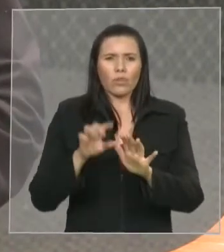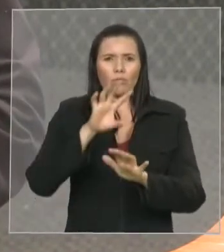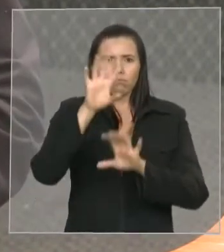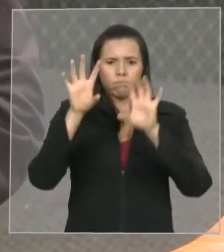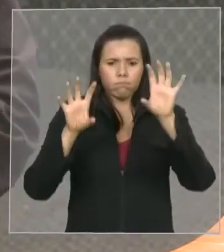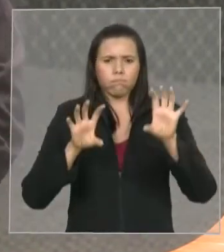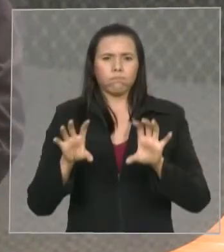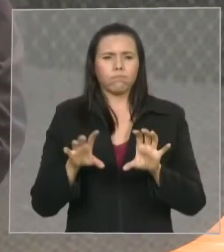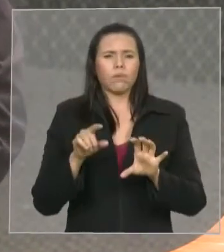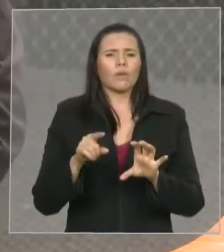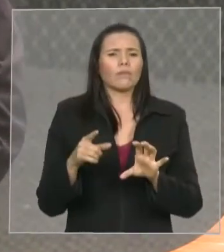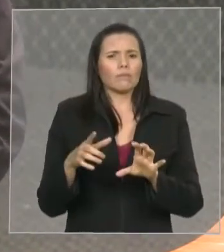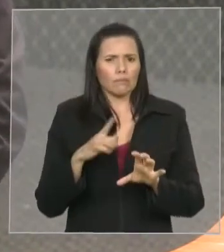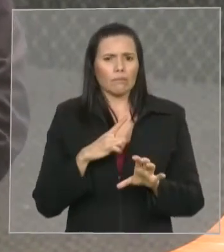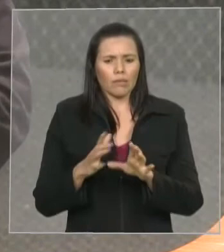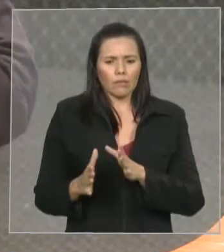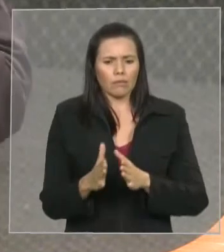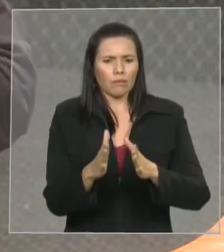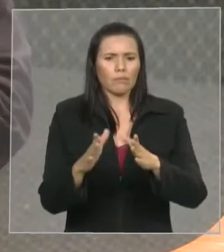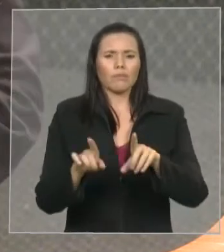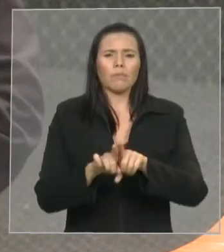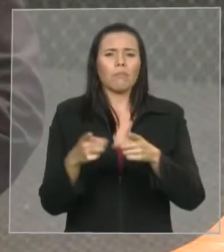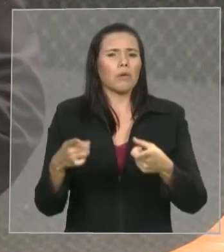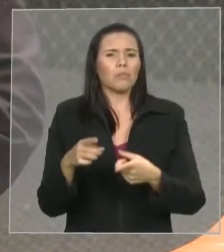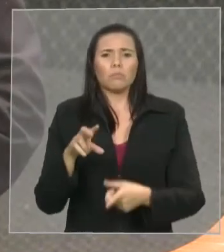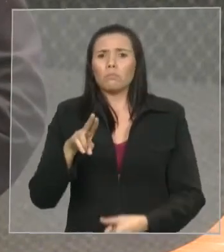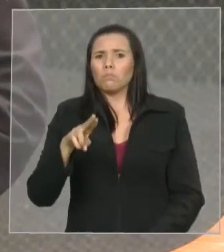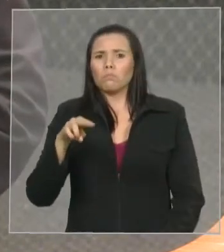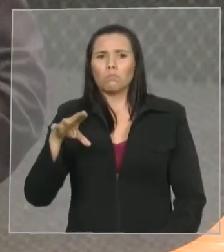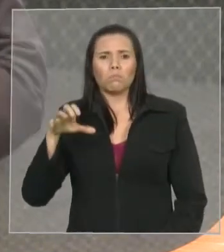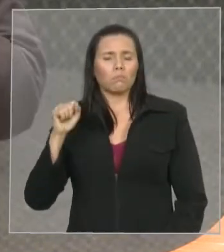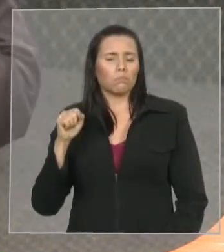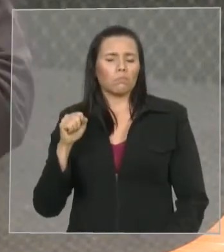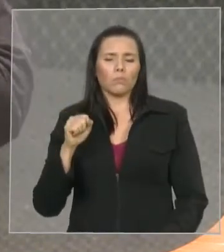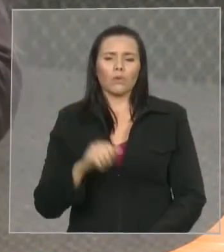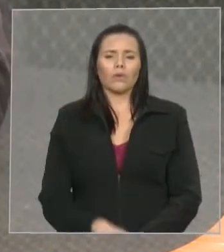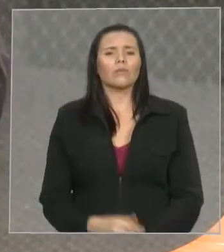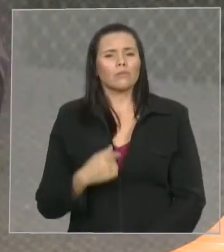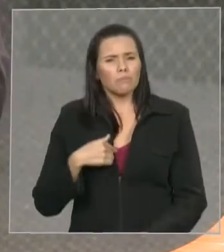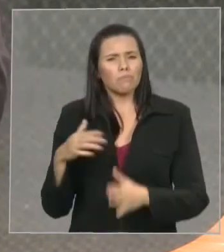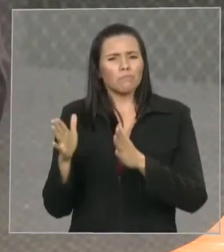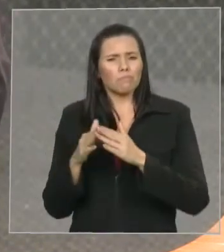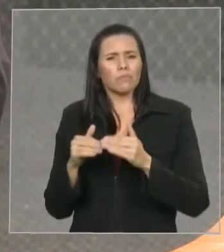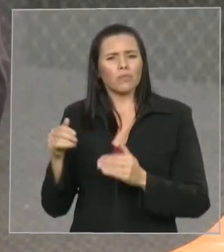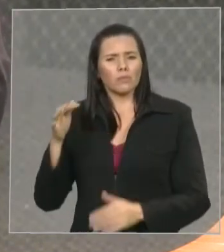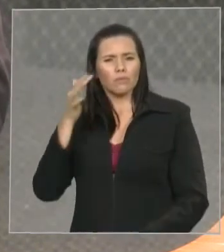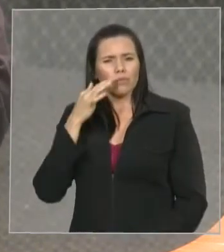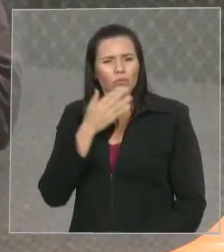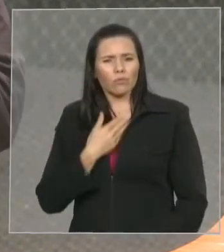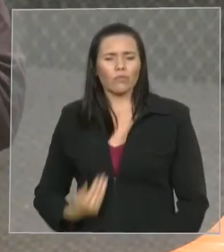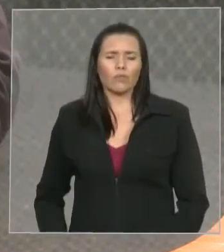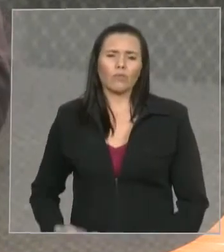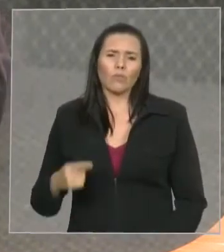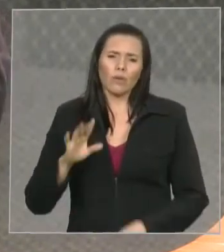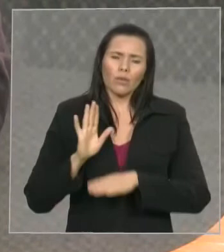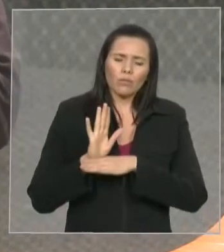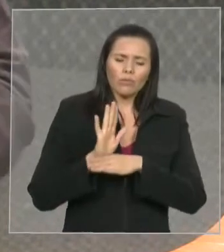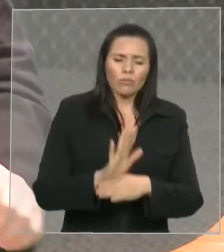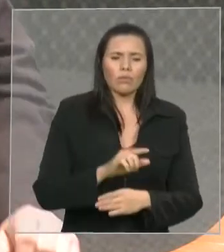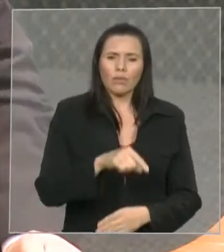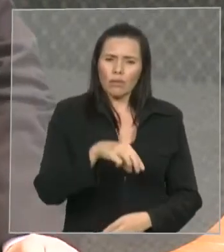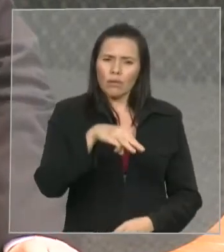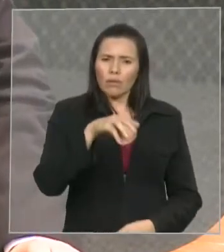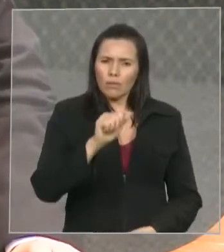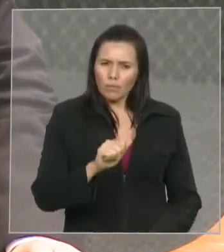governador Flávio Dino, deputado Edivaldo Holanda, que ele possa realmente asfaltar essa estrada, que vai trazer um progresso gigantesco